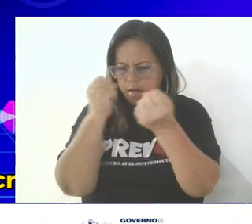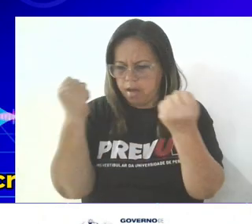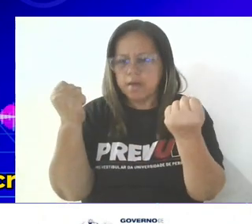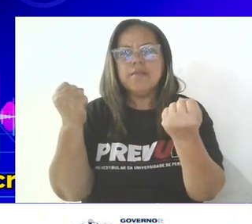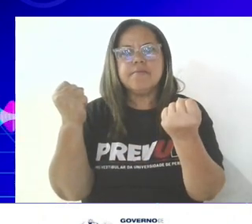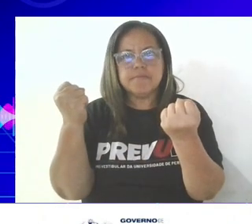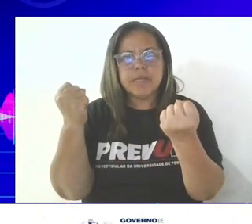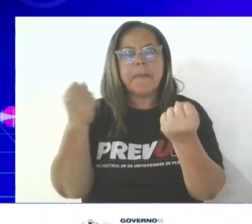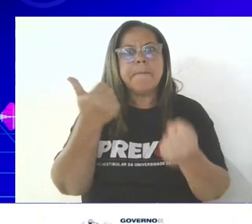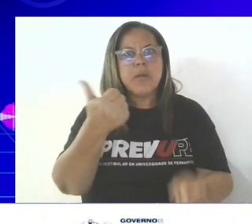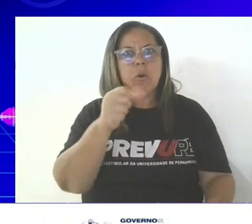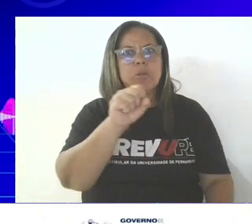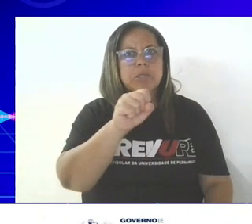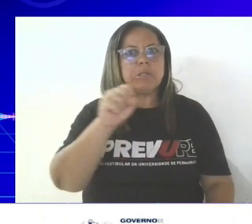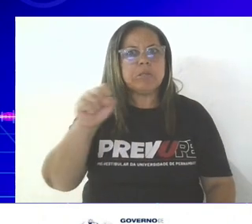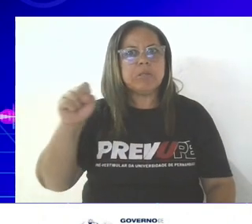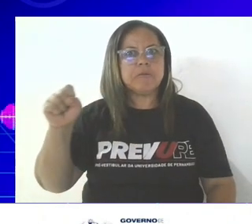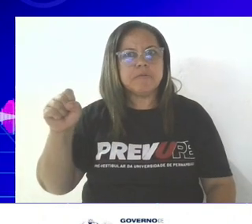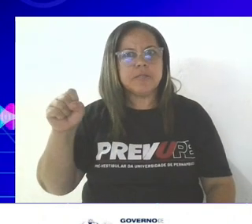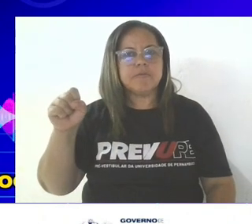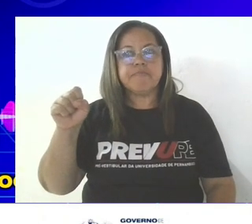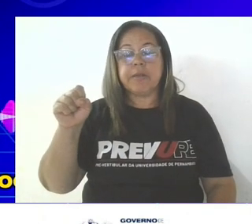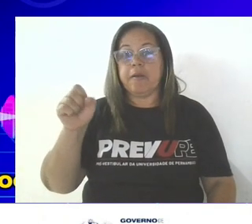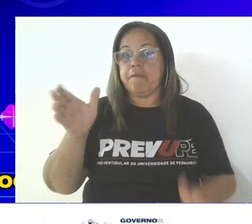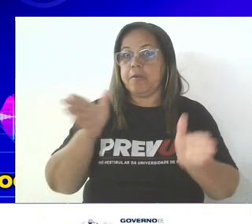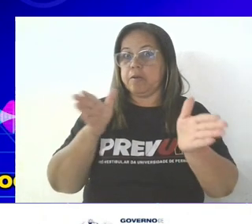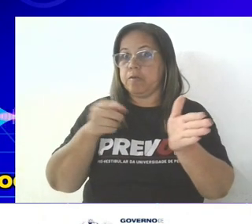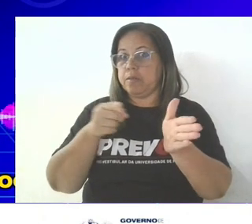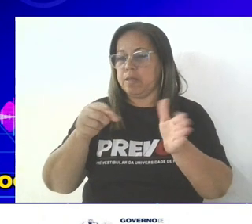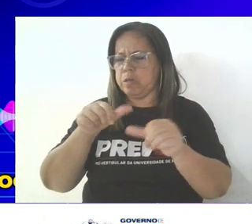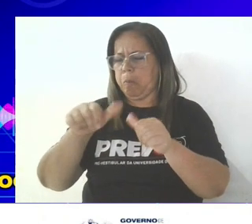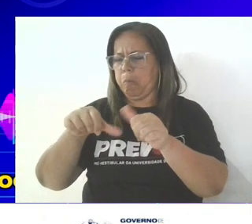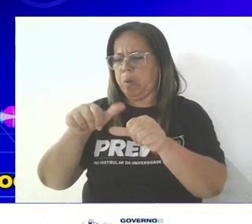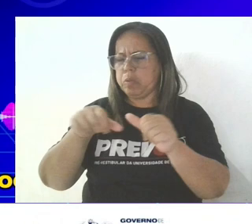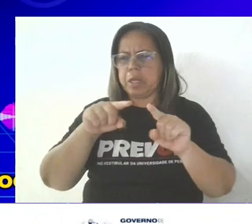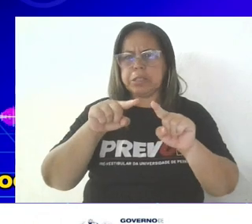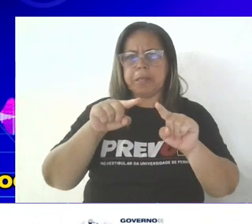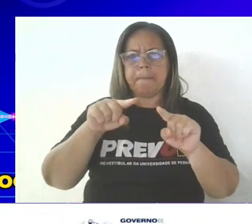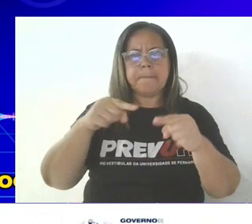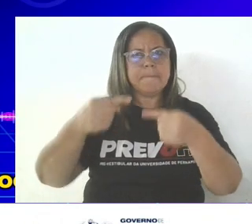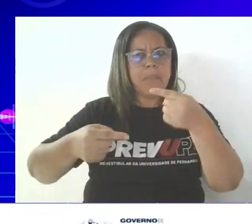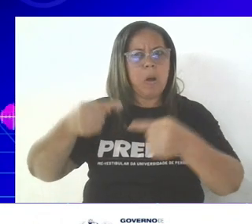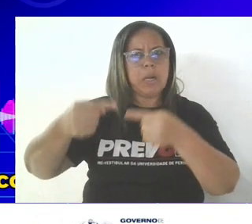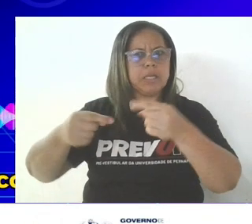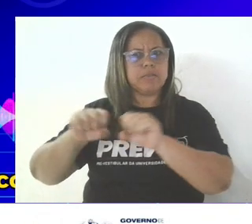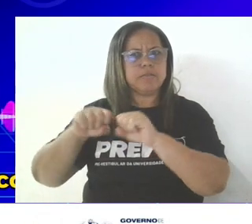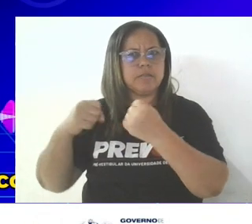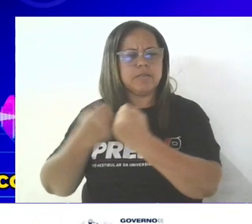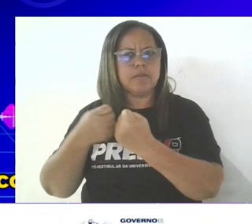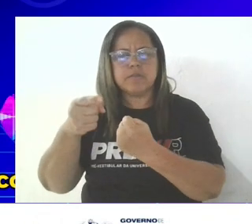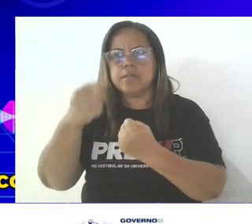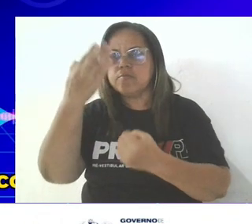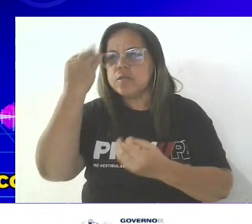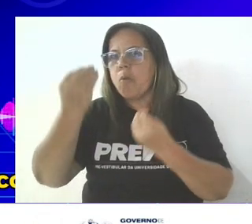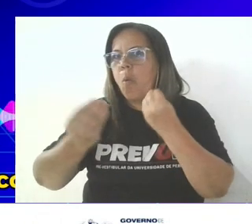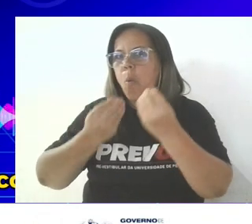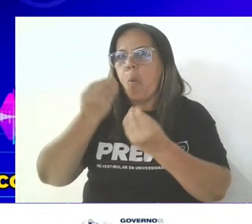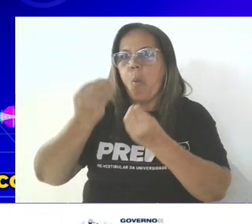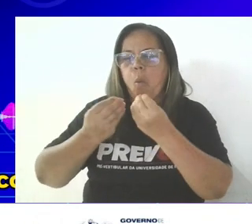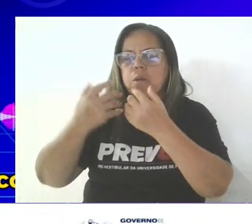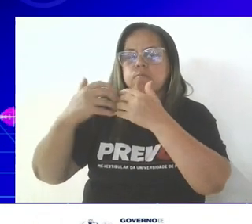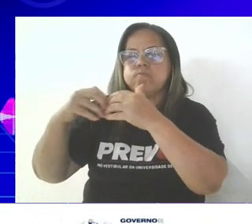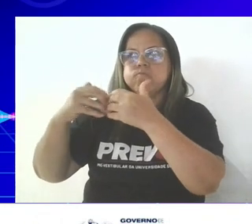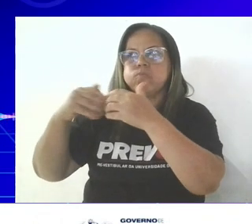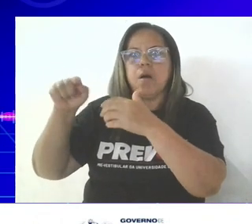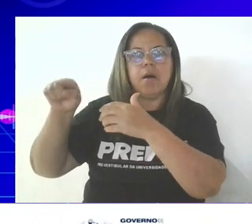escravatura em 1888 foi uma época de muita mudança política e social e vocês não tem noção do quanto isso